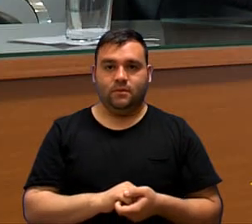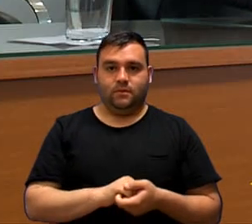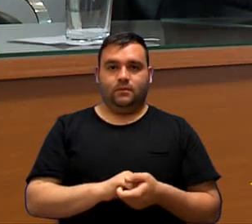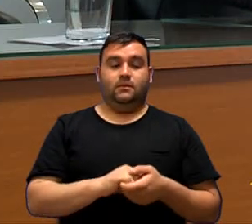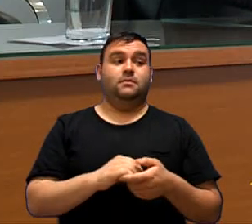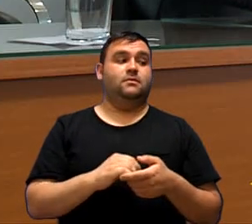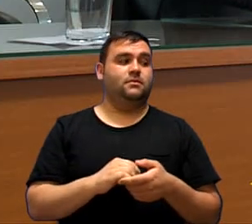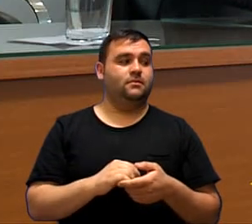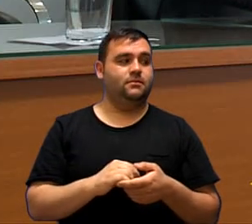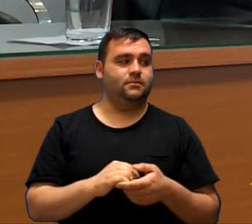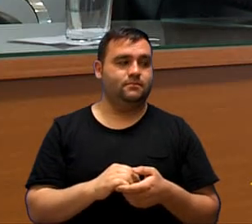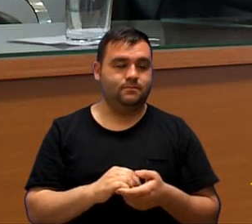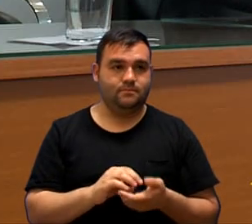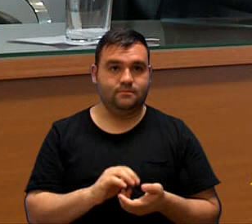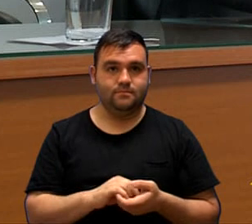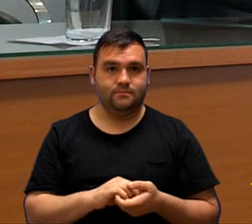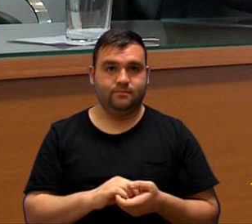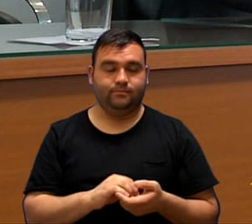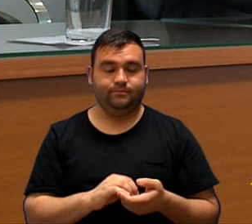Outras receitas.